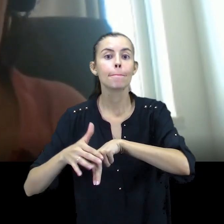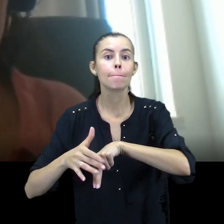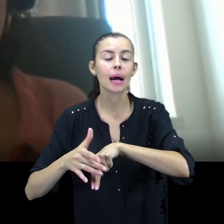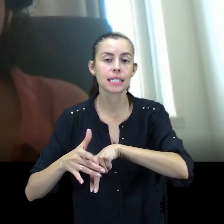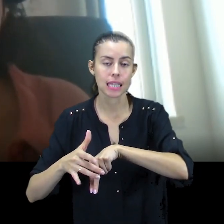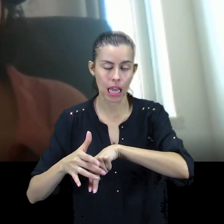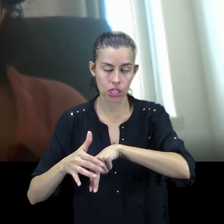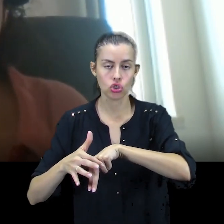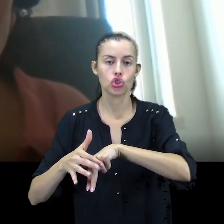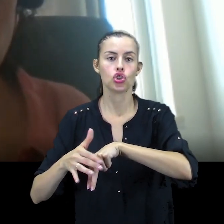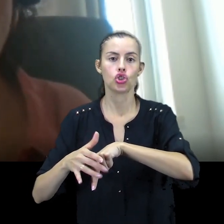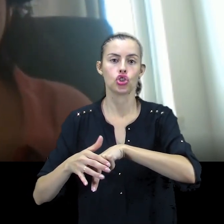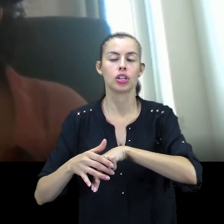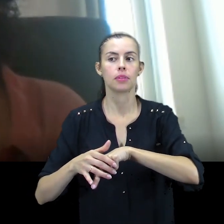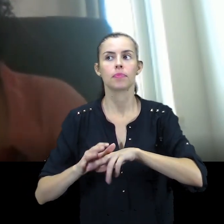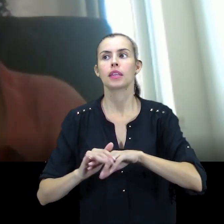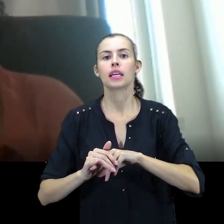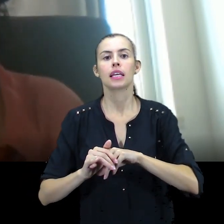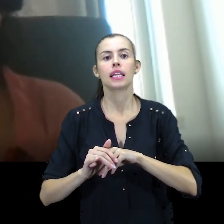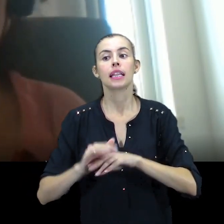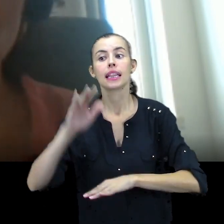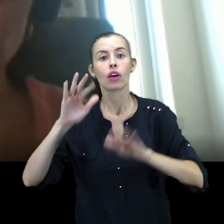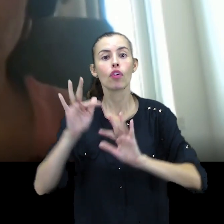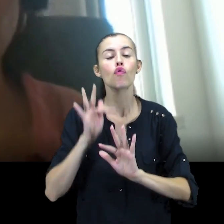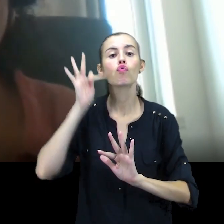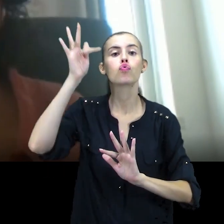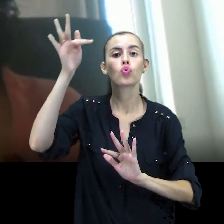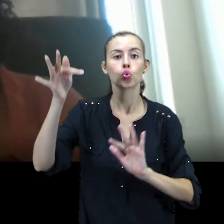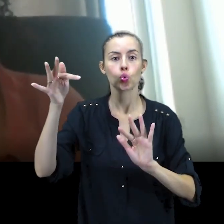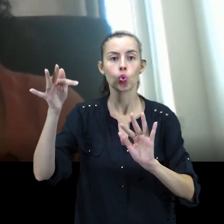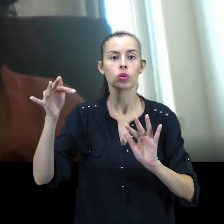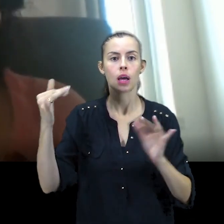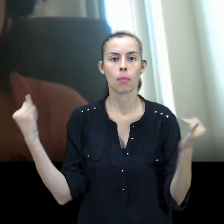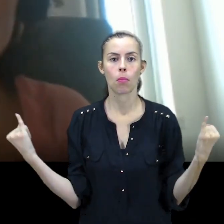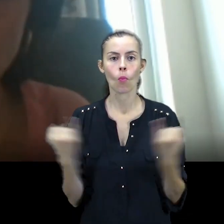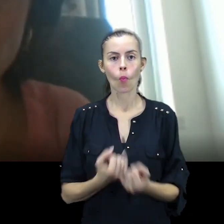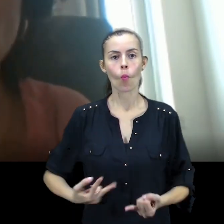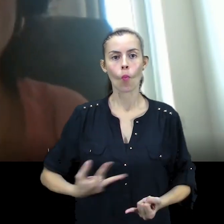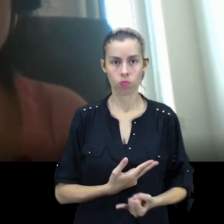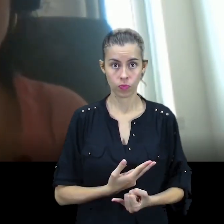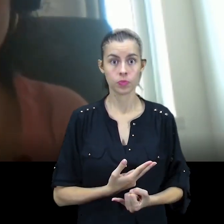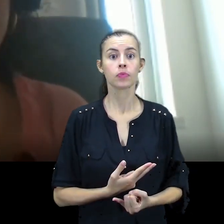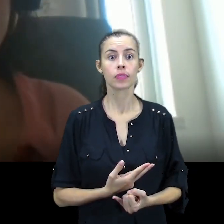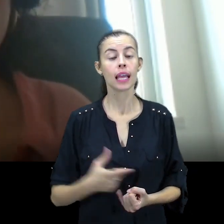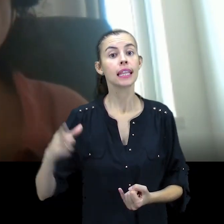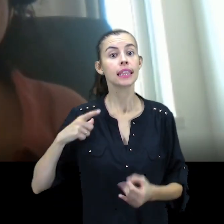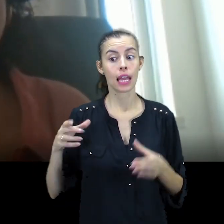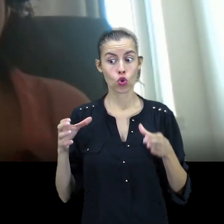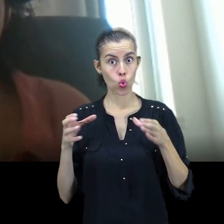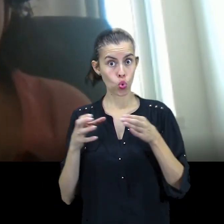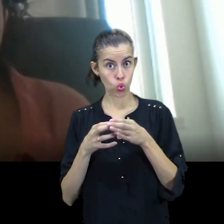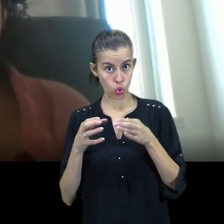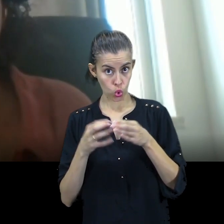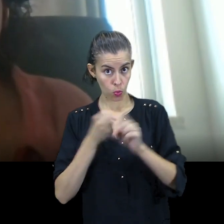nutrição. A gente tem os de nutrição, mas a gente tem os de medicina, a gente tem os de enfermagem, a gente tem os de serviço social, tem os de psicologia. E a gente